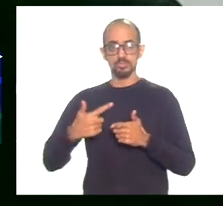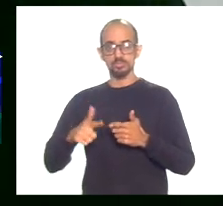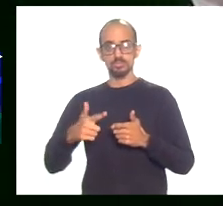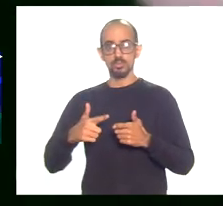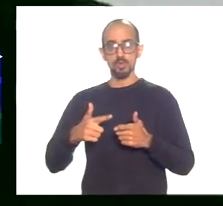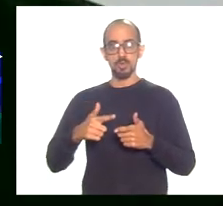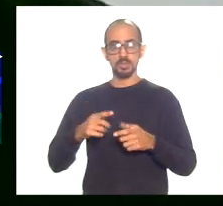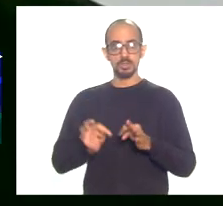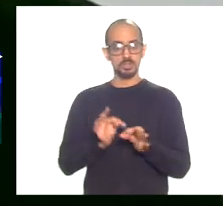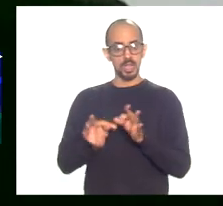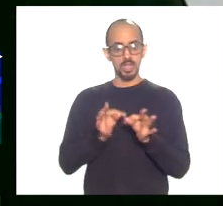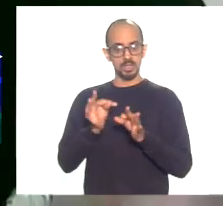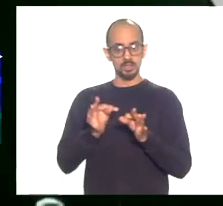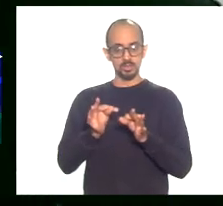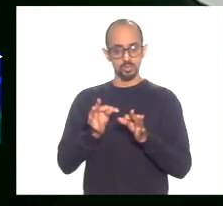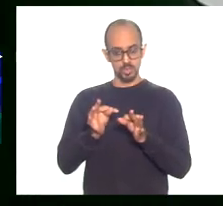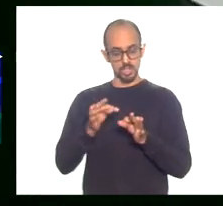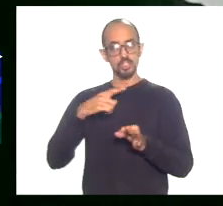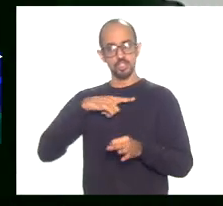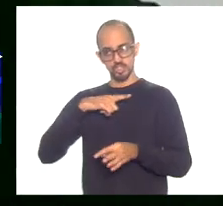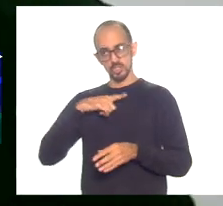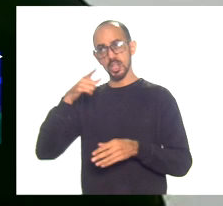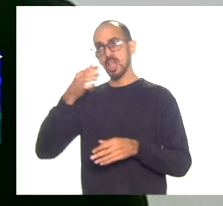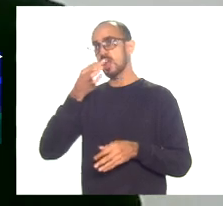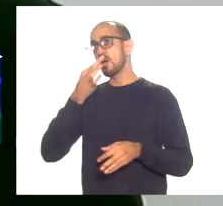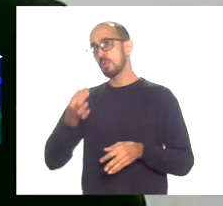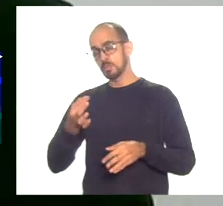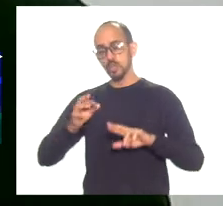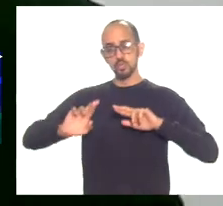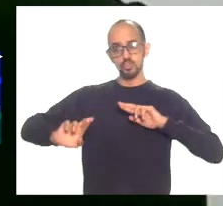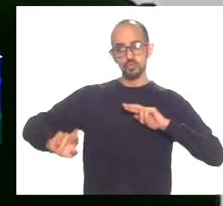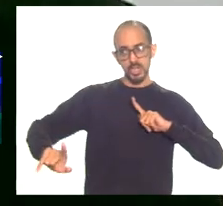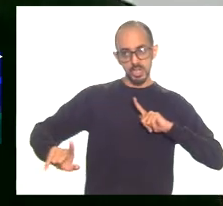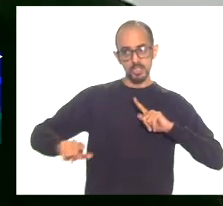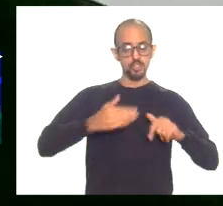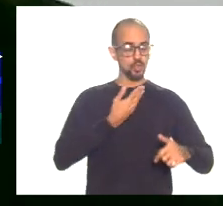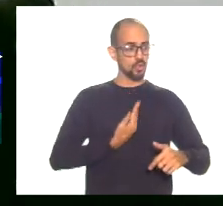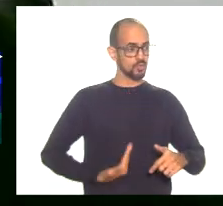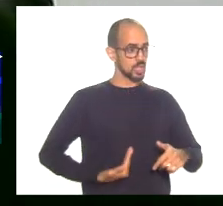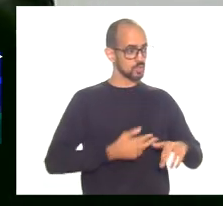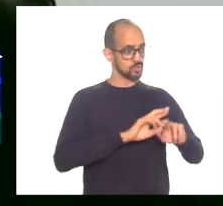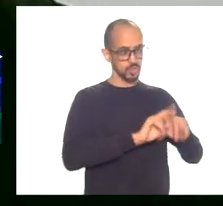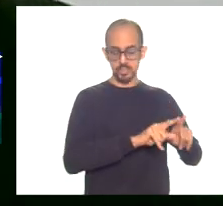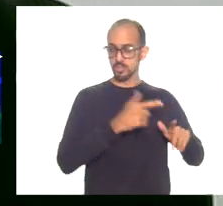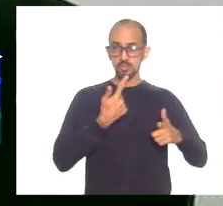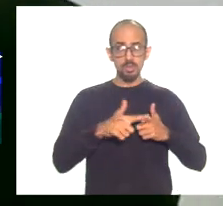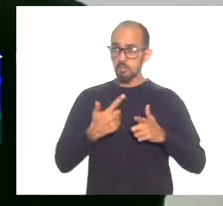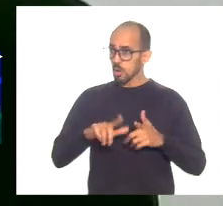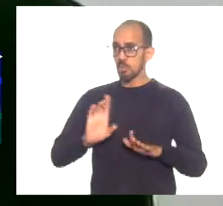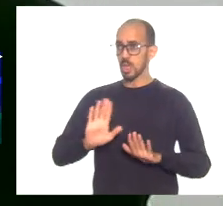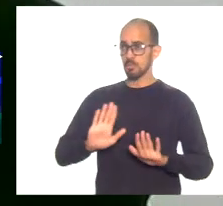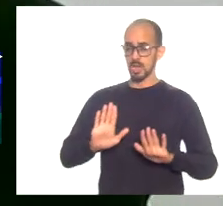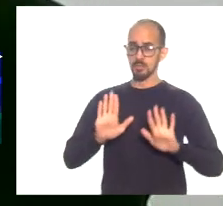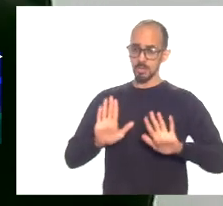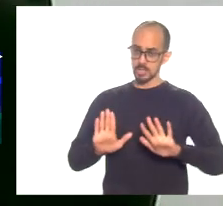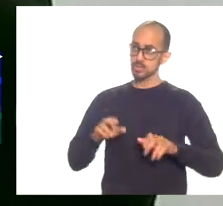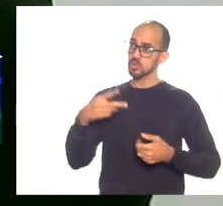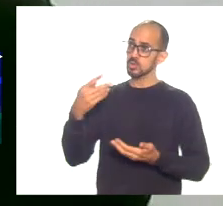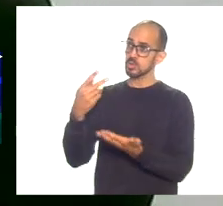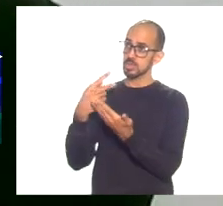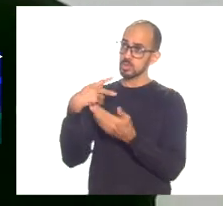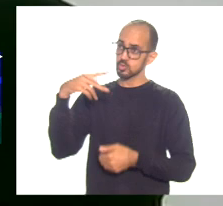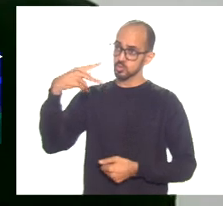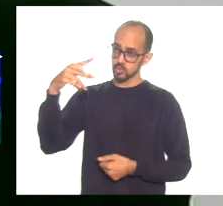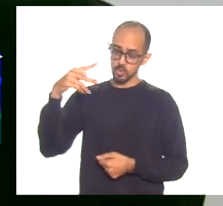técnica divergências são técnicas vou silenciar tem uma ponderação o governo tem outro não é nenhum problema nisso vossa excelência' traz